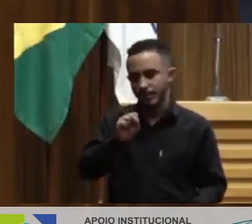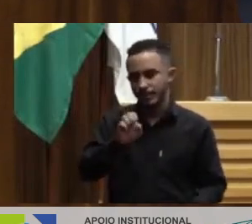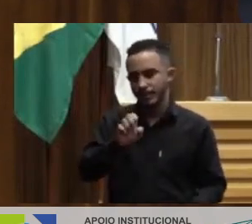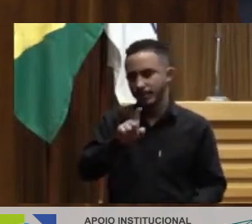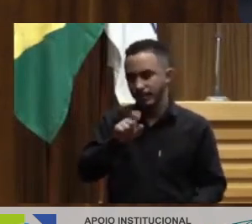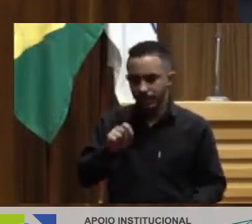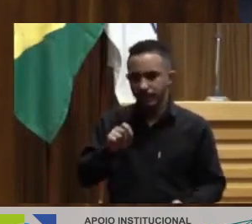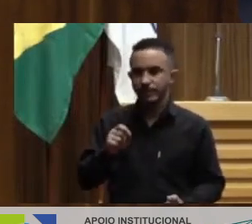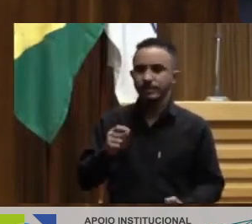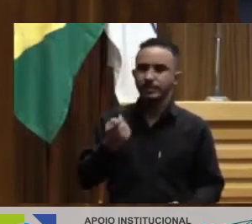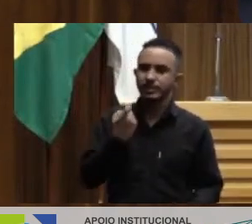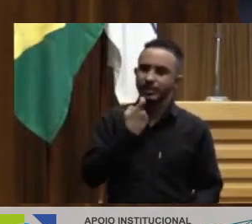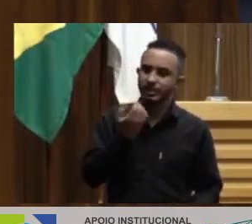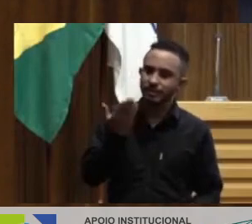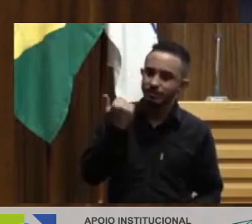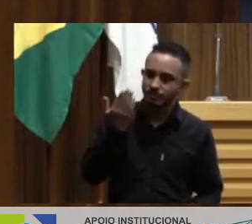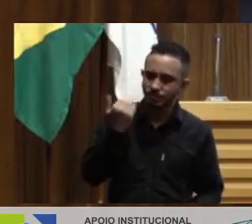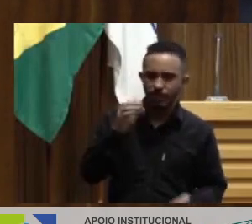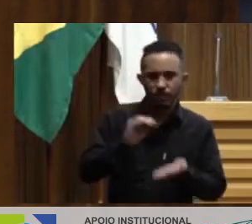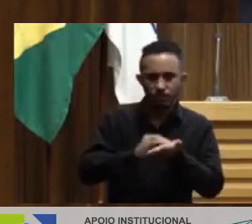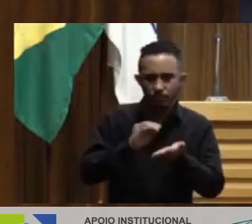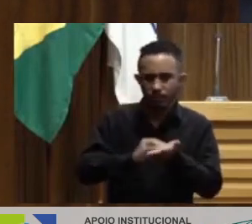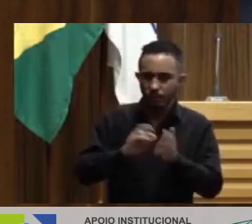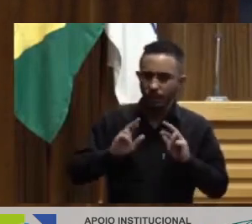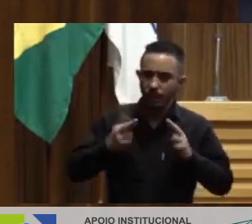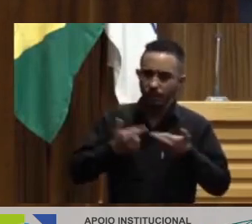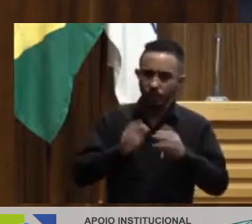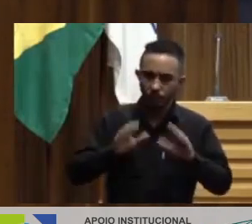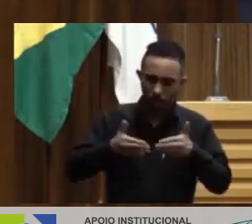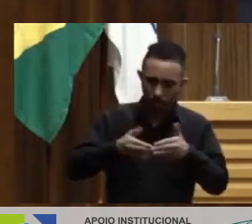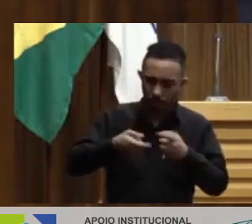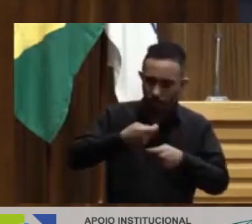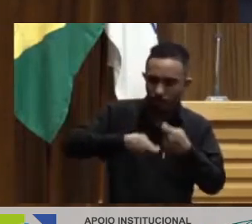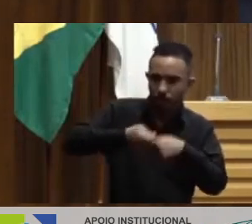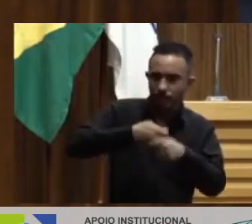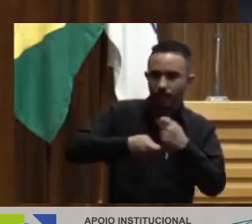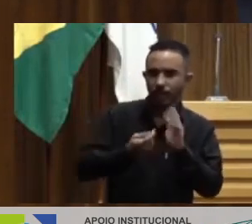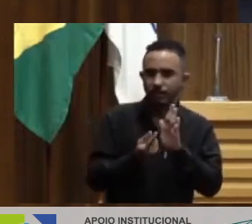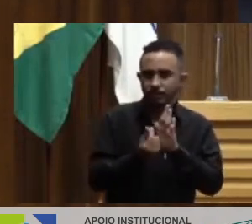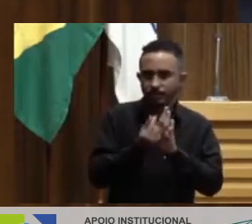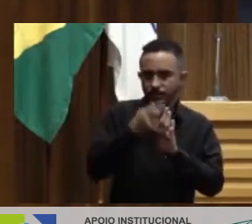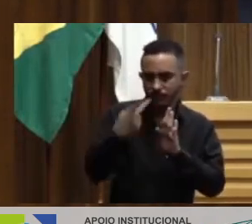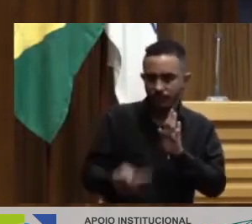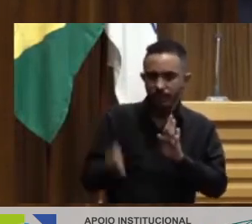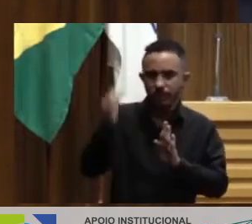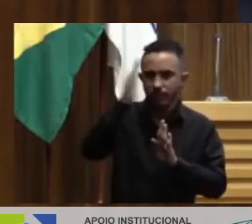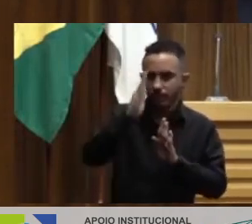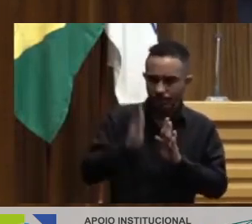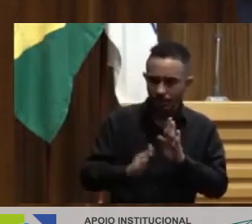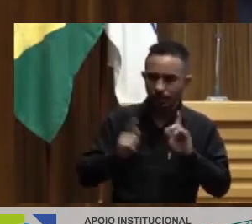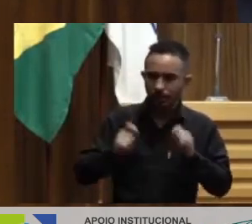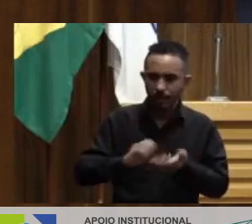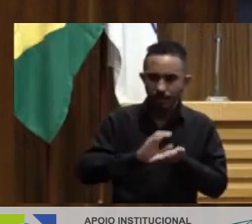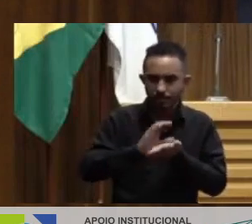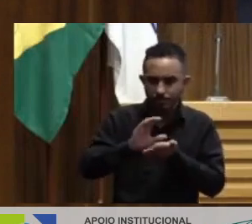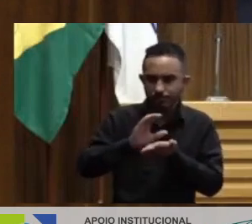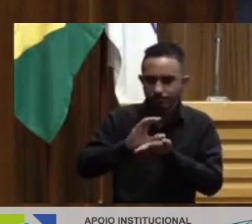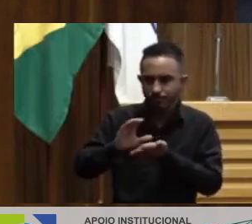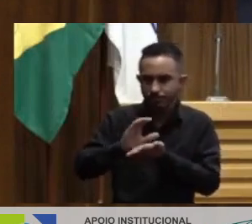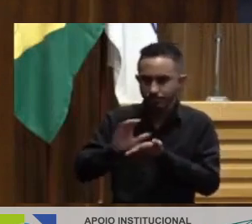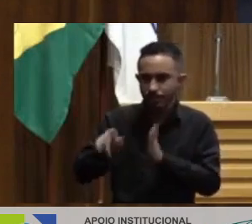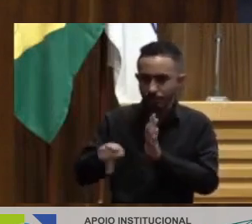e falta a reunião do Conselho Monetário Nacional e teremos aí o financiamento também no caso